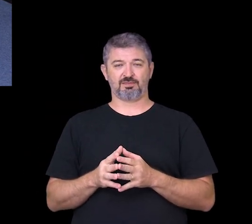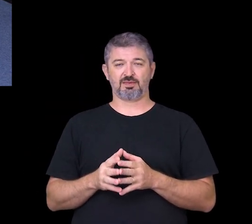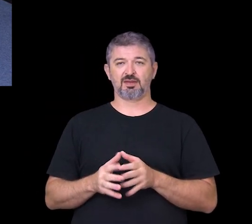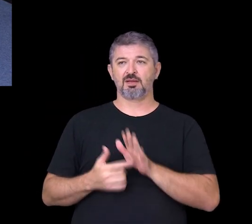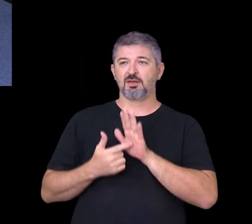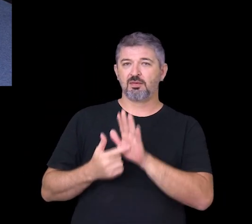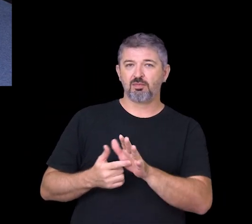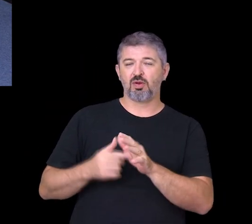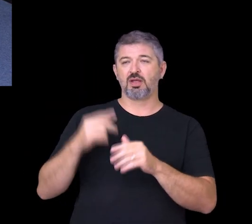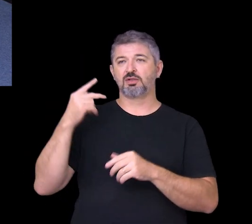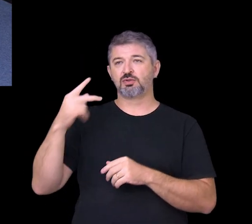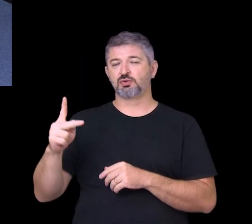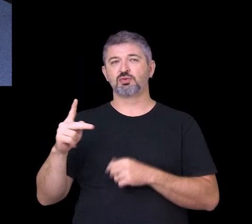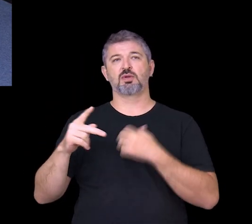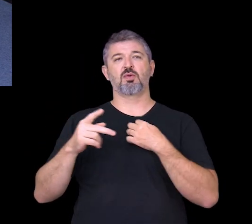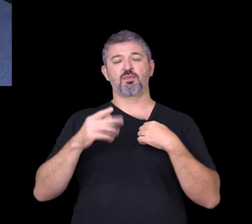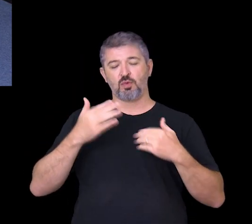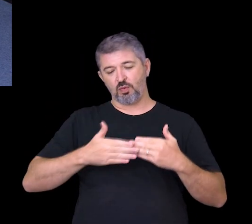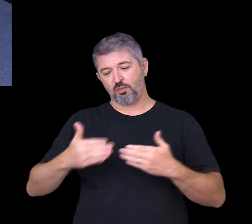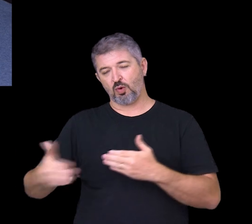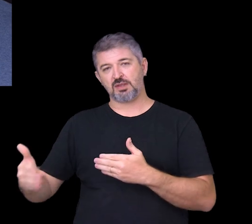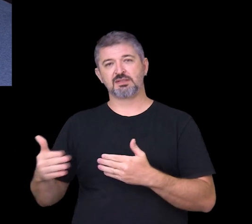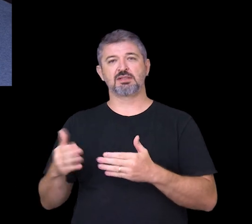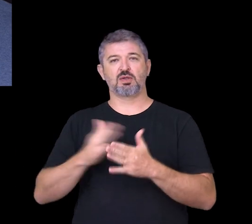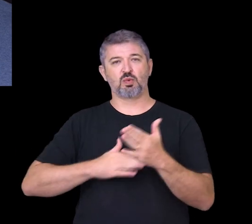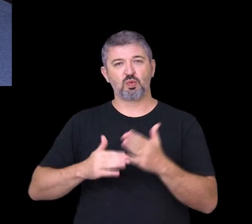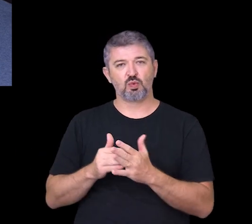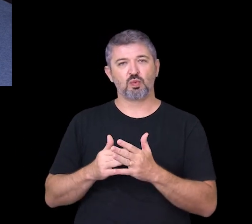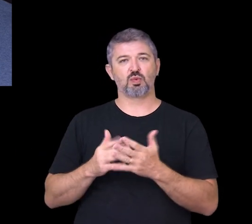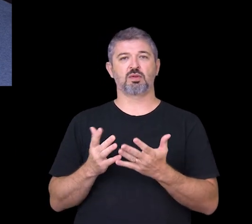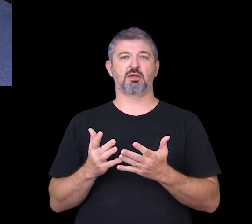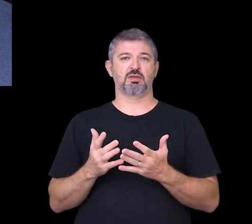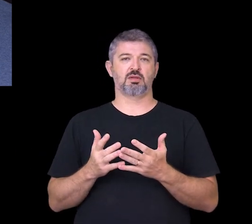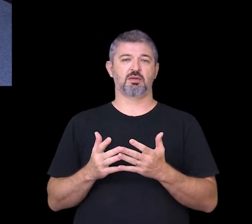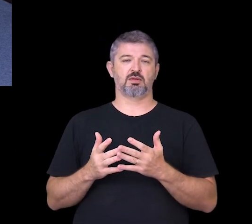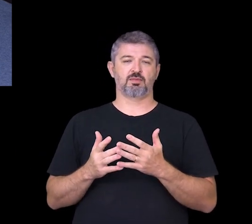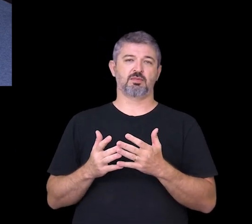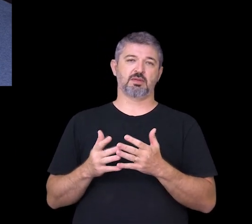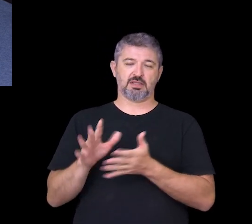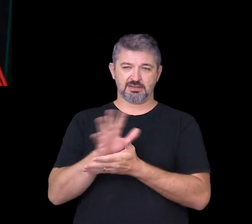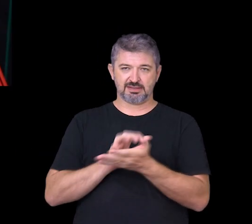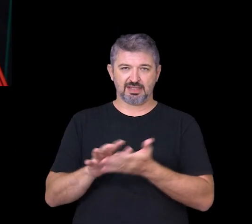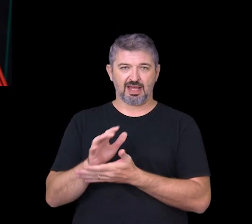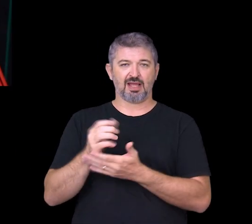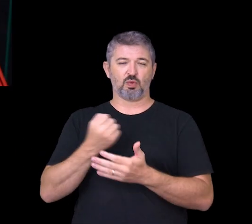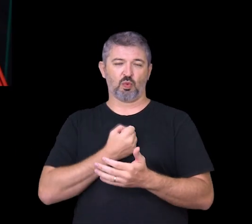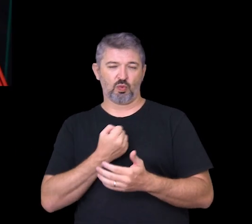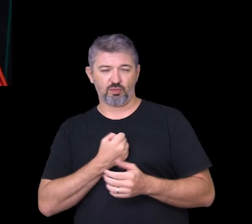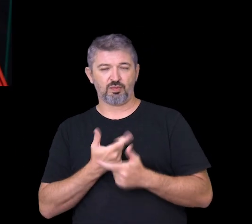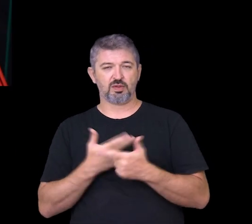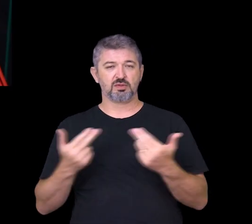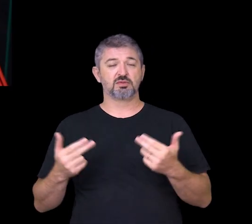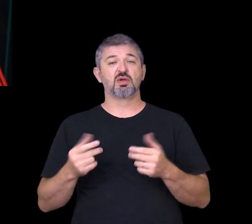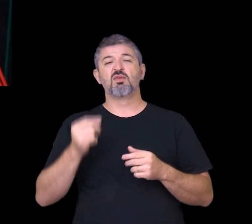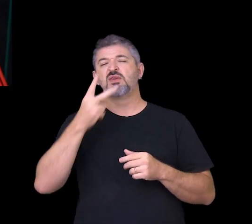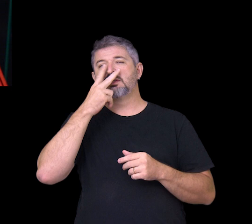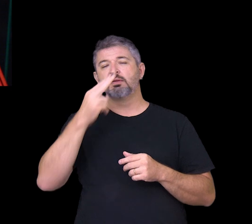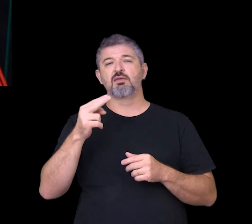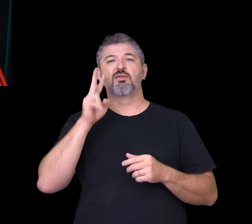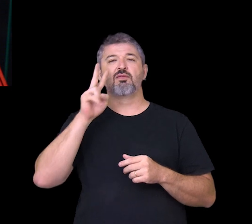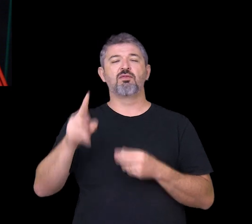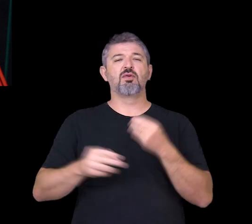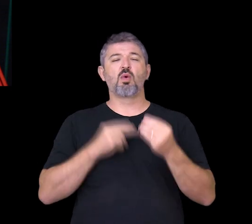visão sobre todo esse processo que tem ocorrido, esse aumento desses números, né? E também falar sobre que